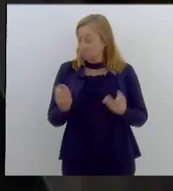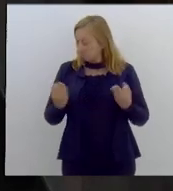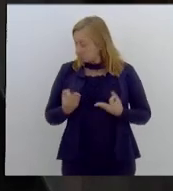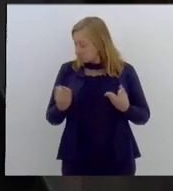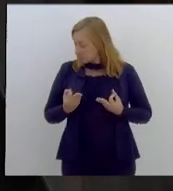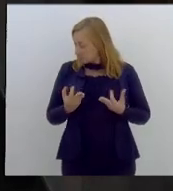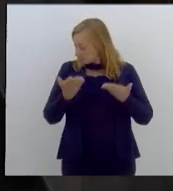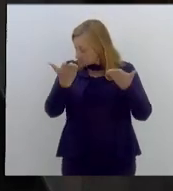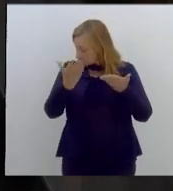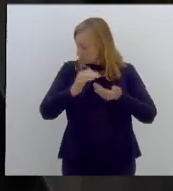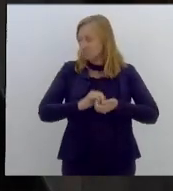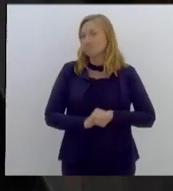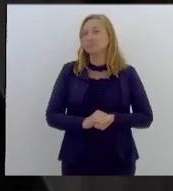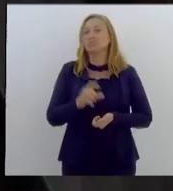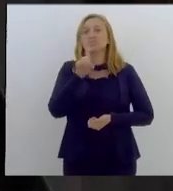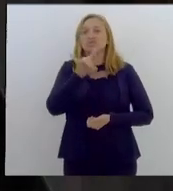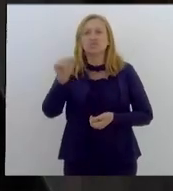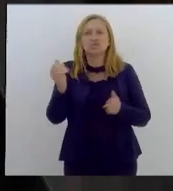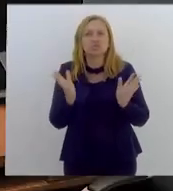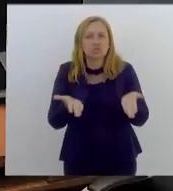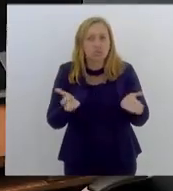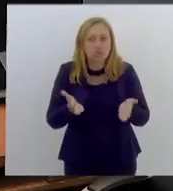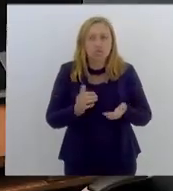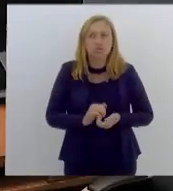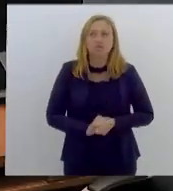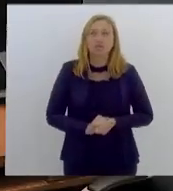Perfeitamente, presidente. No dia de hoje,